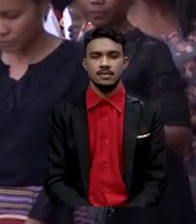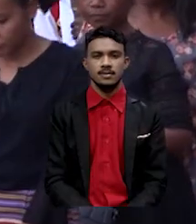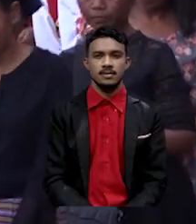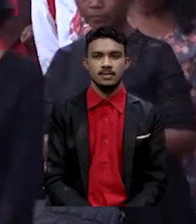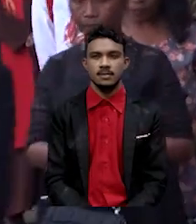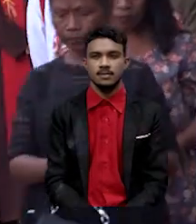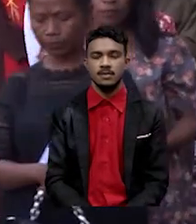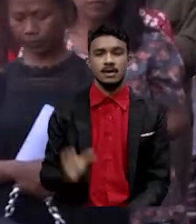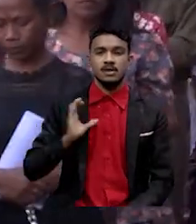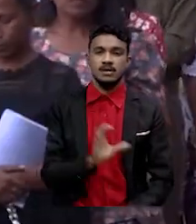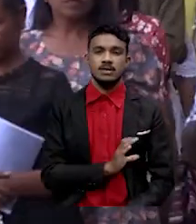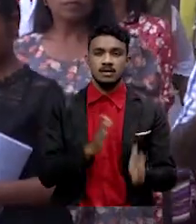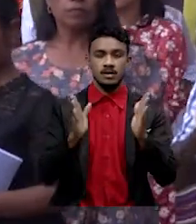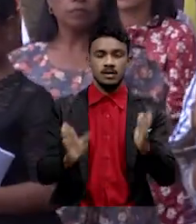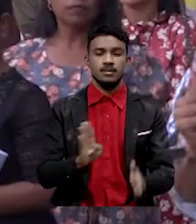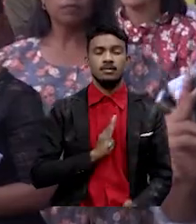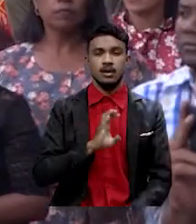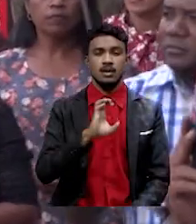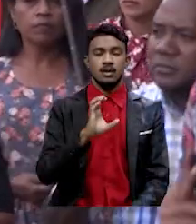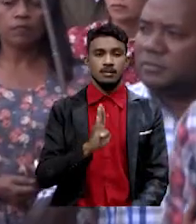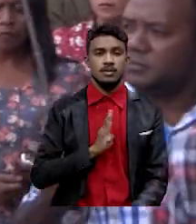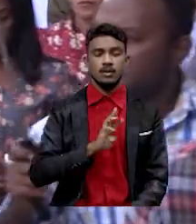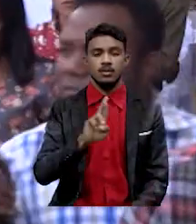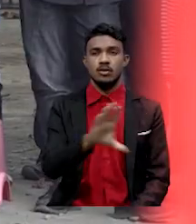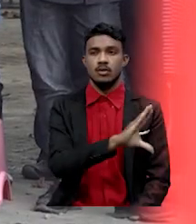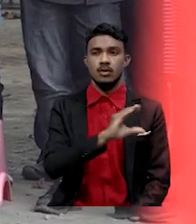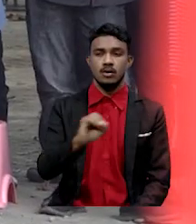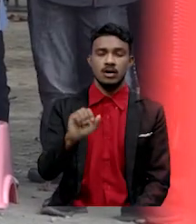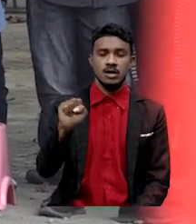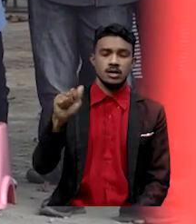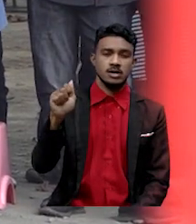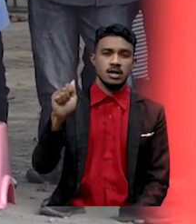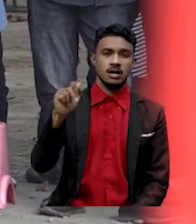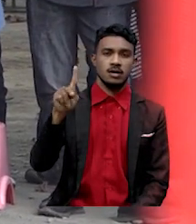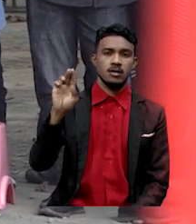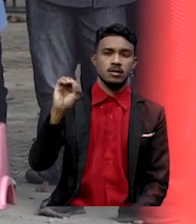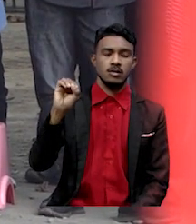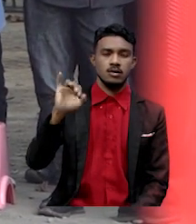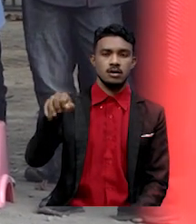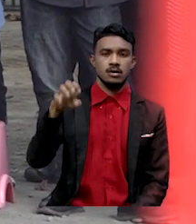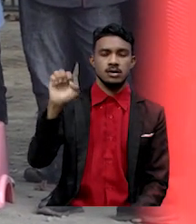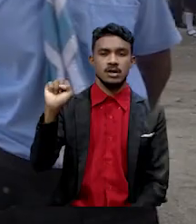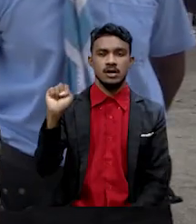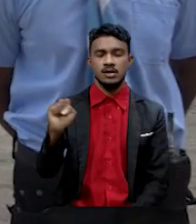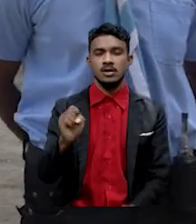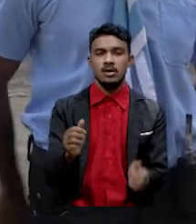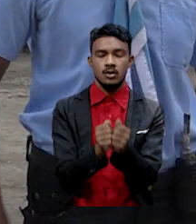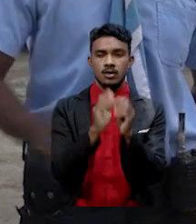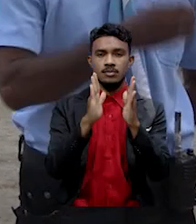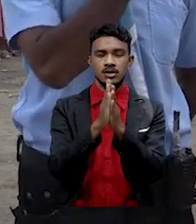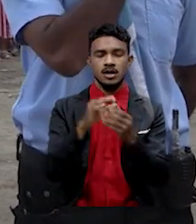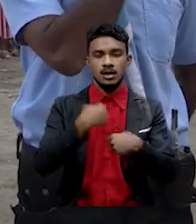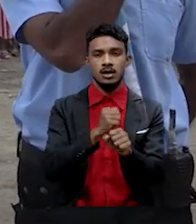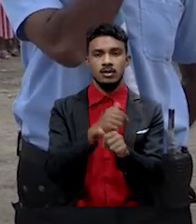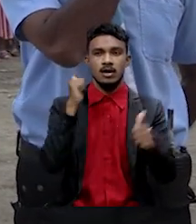Será na Igreja Paróquia Pecora festeja Padroeiro Sagrado Coração de Jesus Tinantinã com missa agradecimento no halau atividade